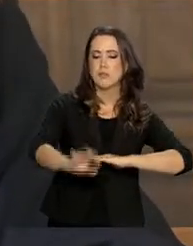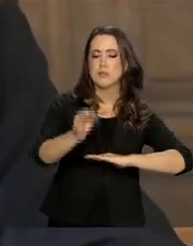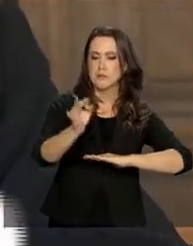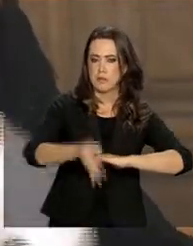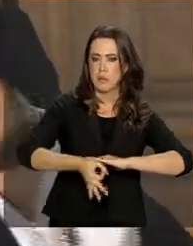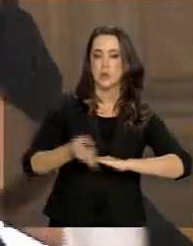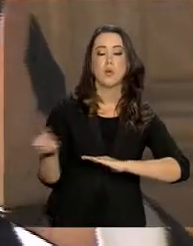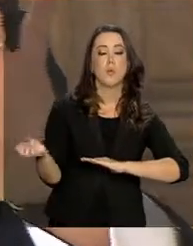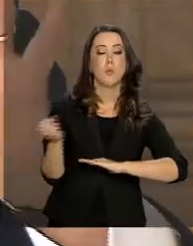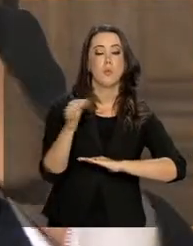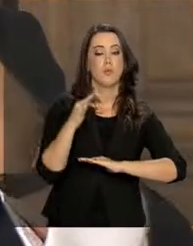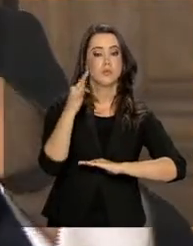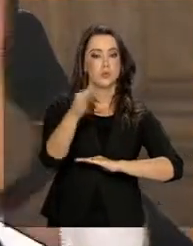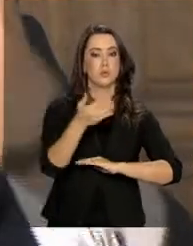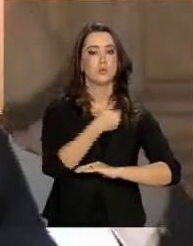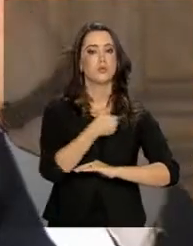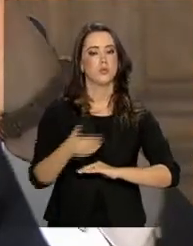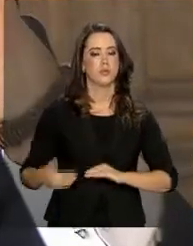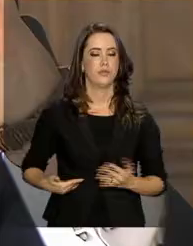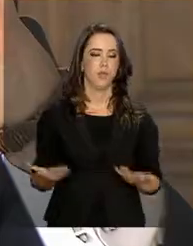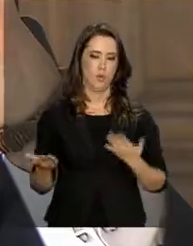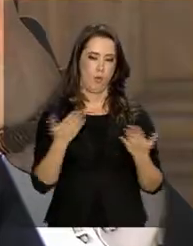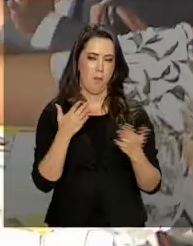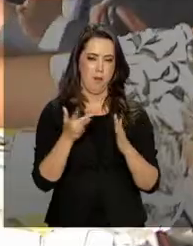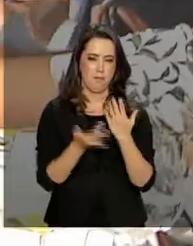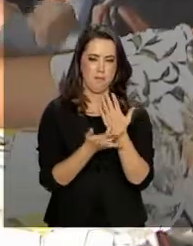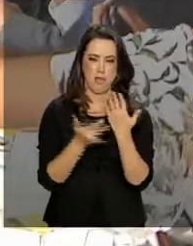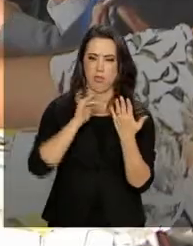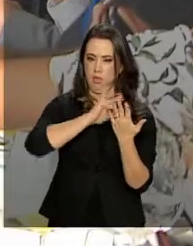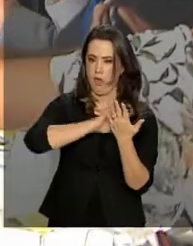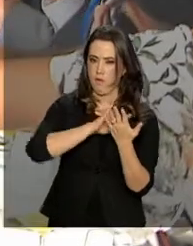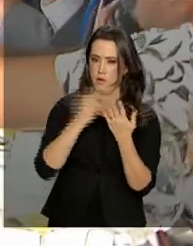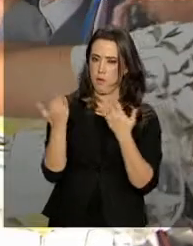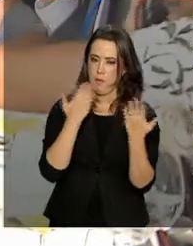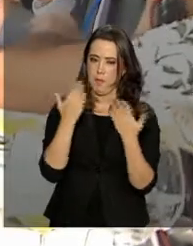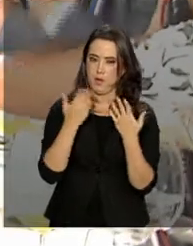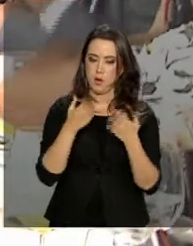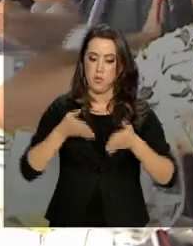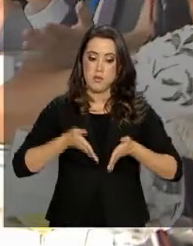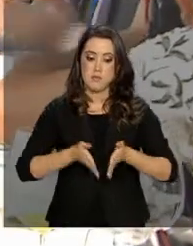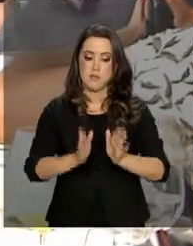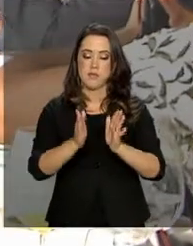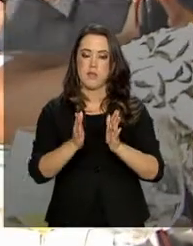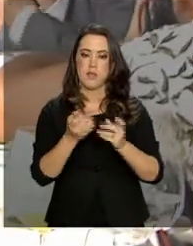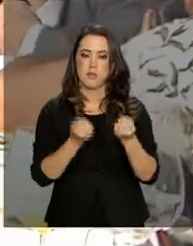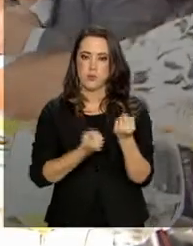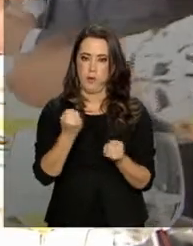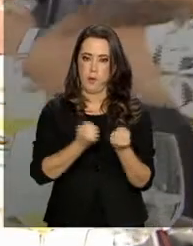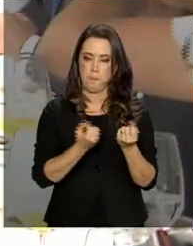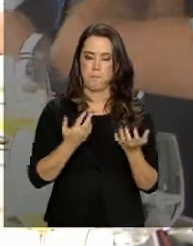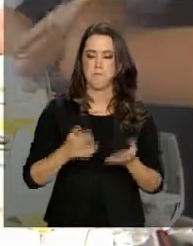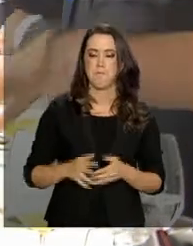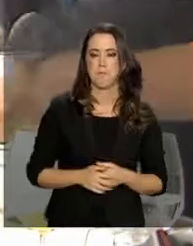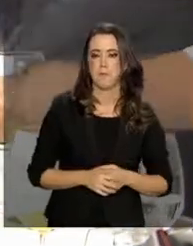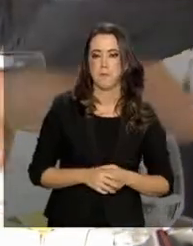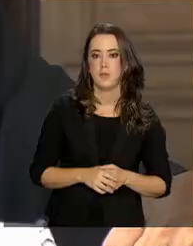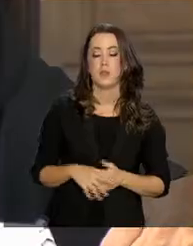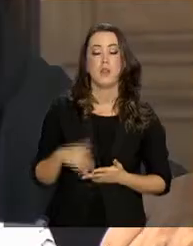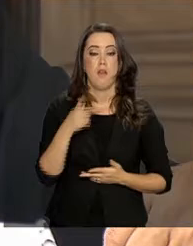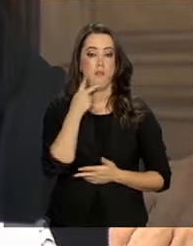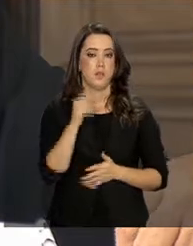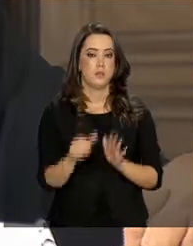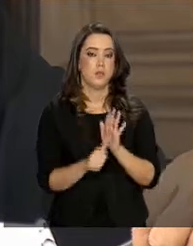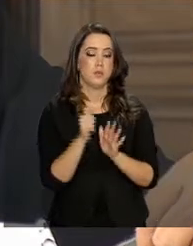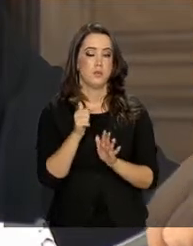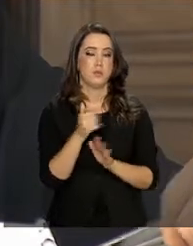próximo governo. Agora é só colocar o carro e ir para frente. O presidente também falou do novo governo. Disse que pela primeira vez